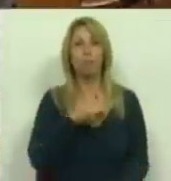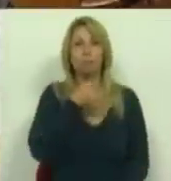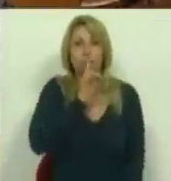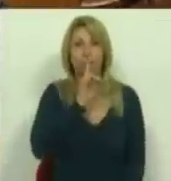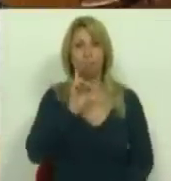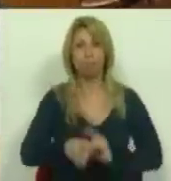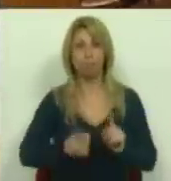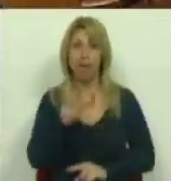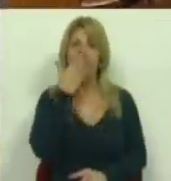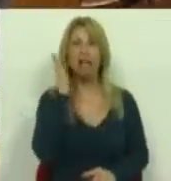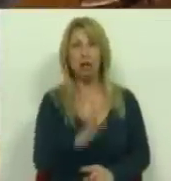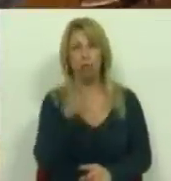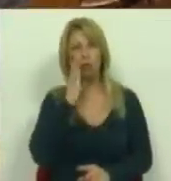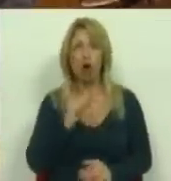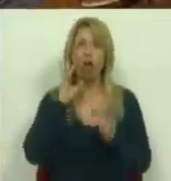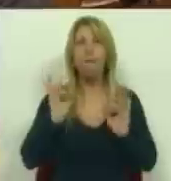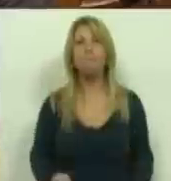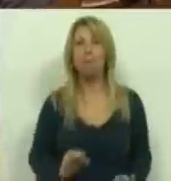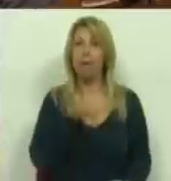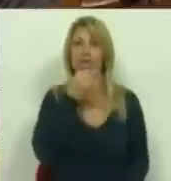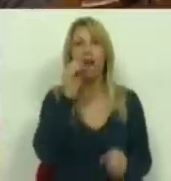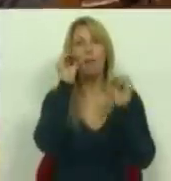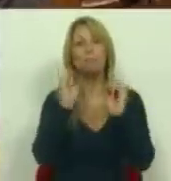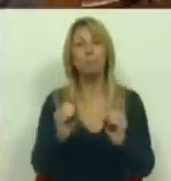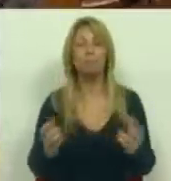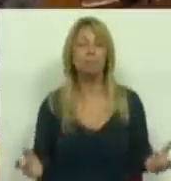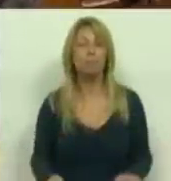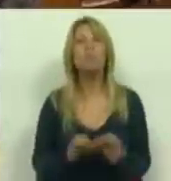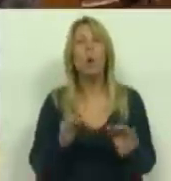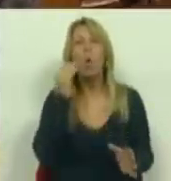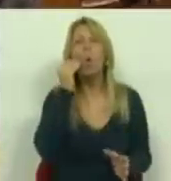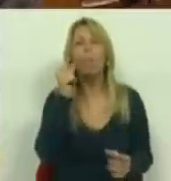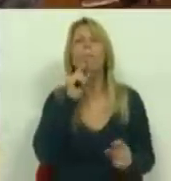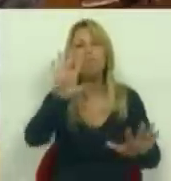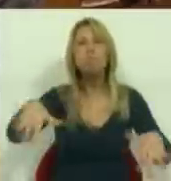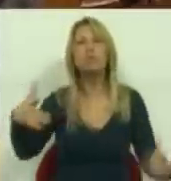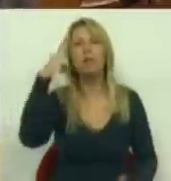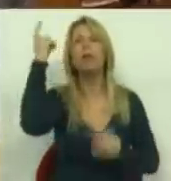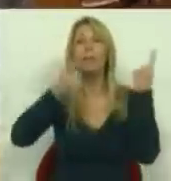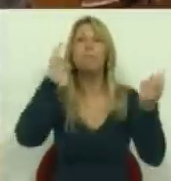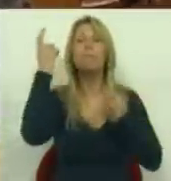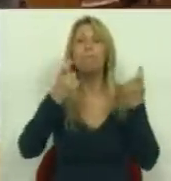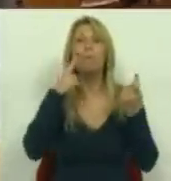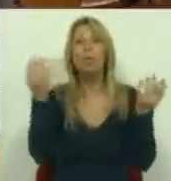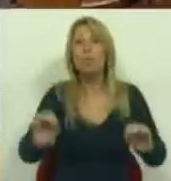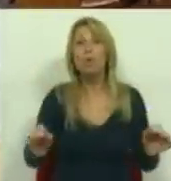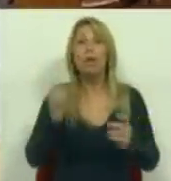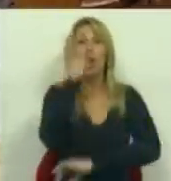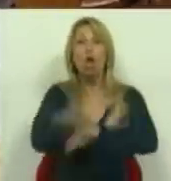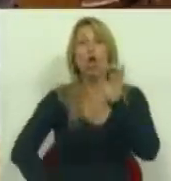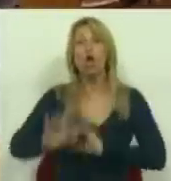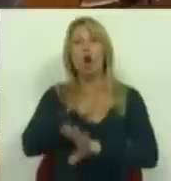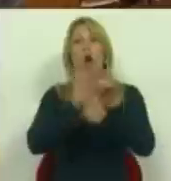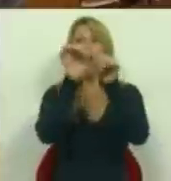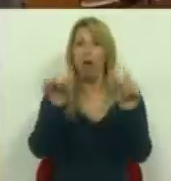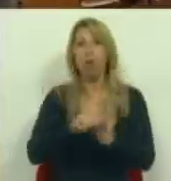atuação verdadeiramente vergonhosa. Como se concebe a inexistência na Europa de um regime eficaz de luta contra a